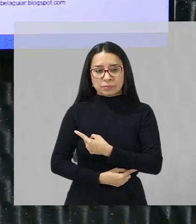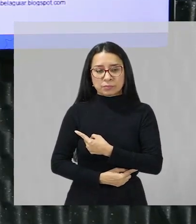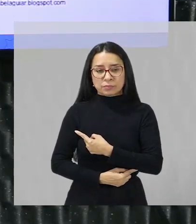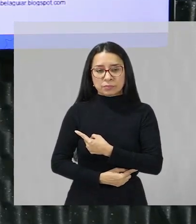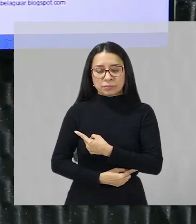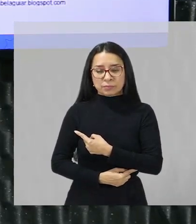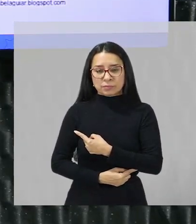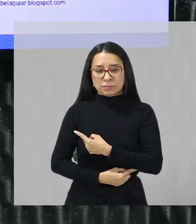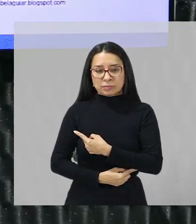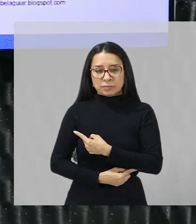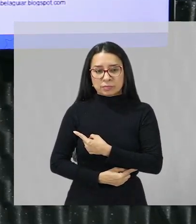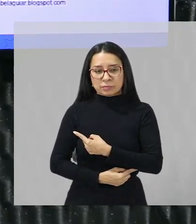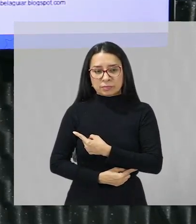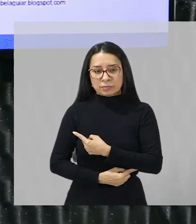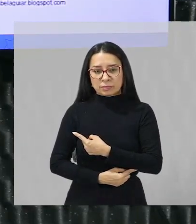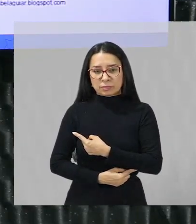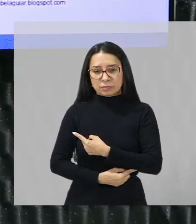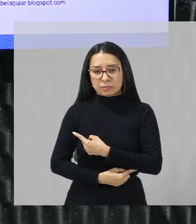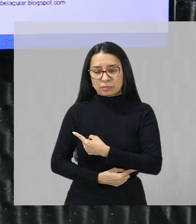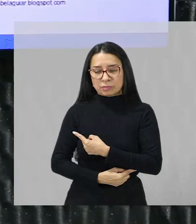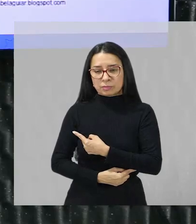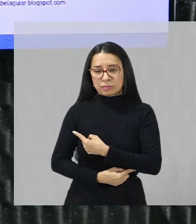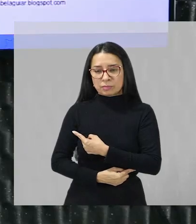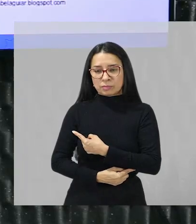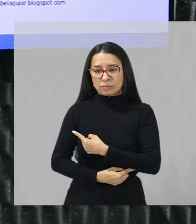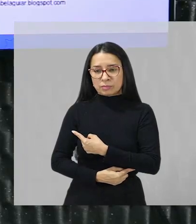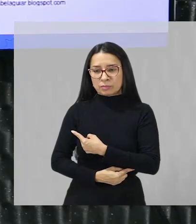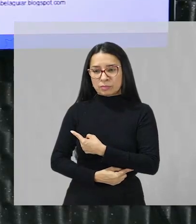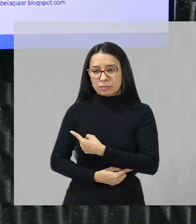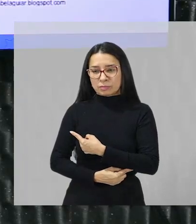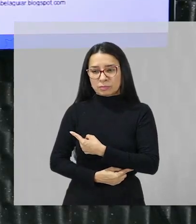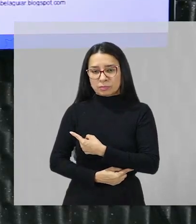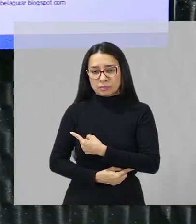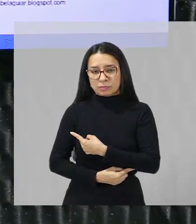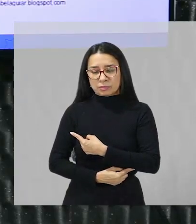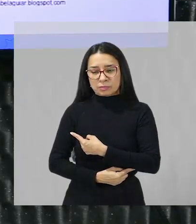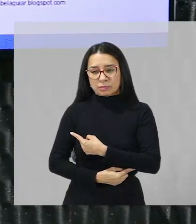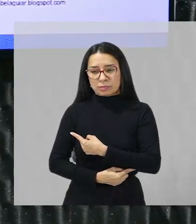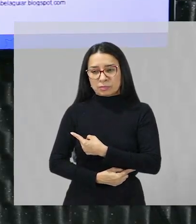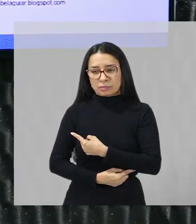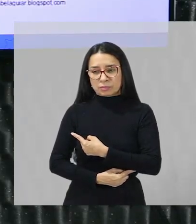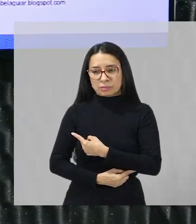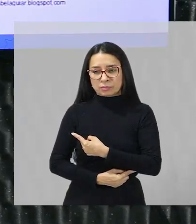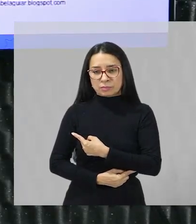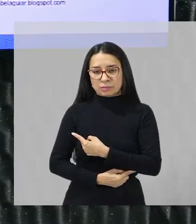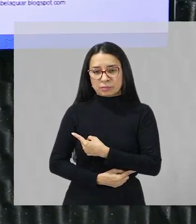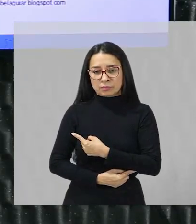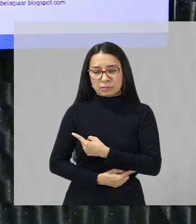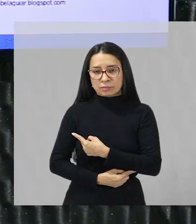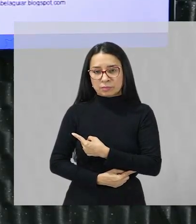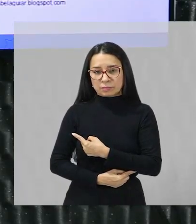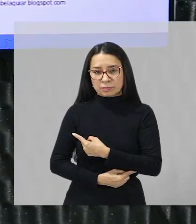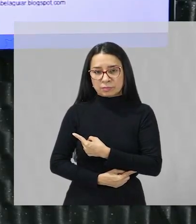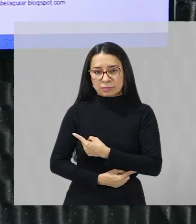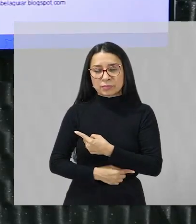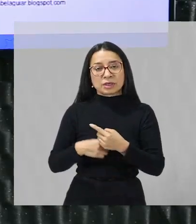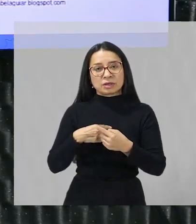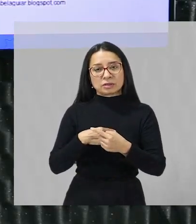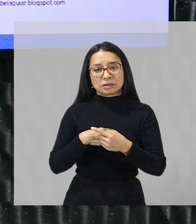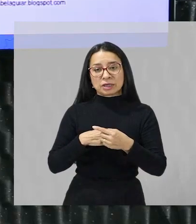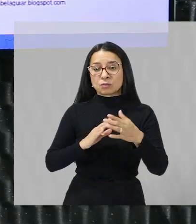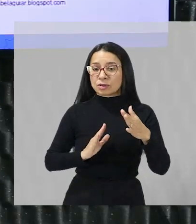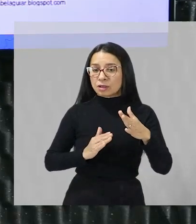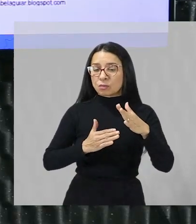expressão, isso é papo de homem, já seria em si mesma uma expressão que revela o machismo, né? Então a ideia do